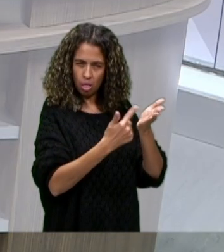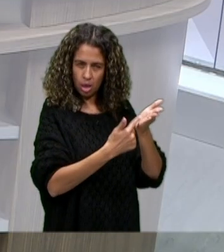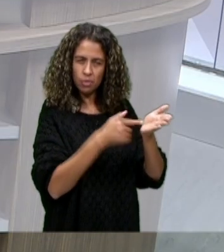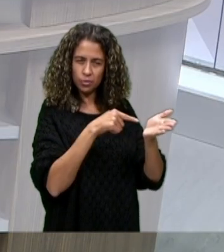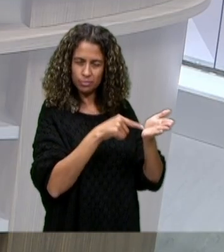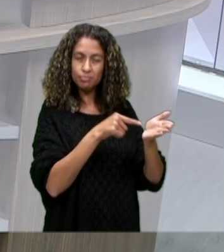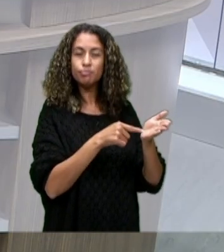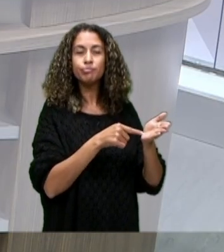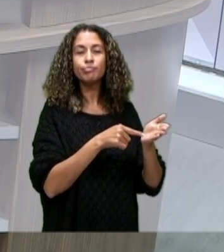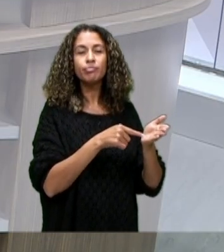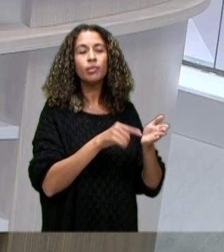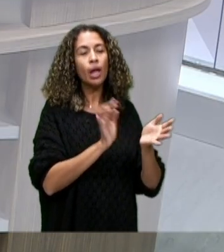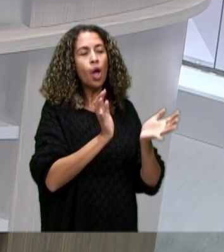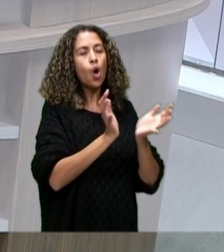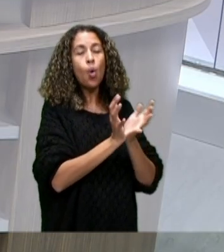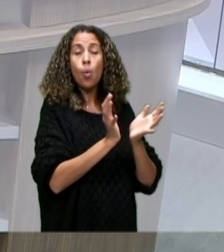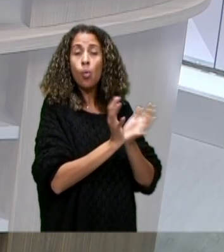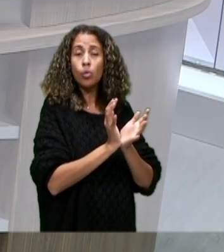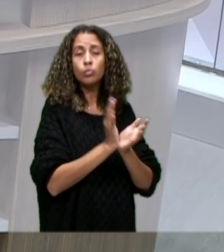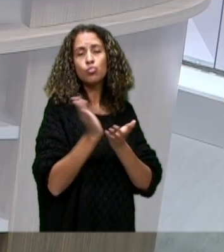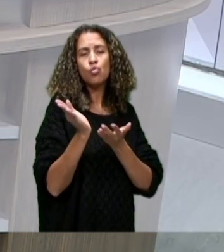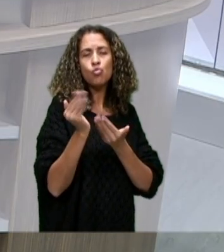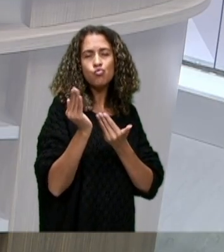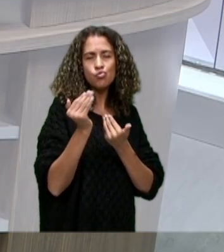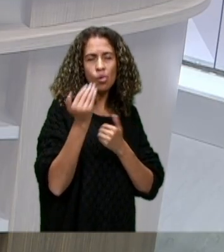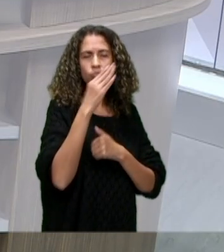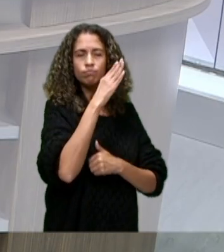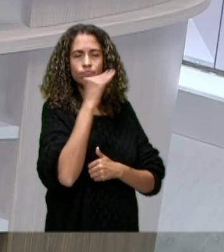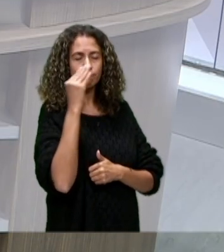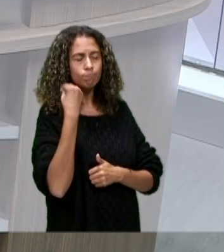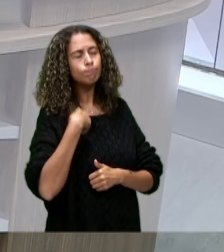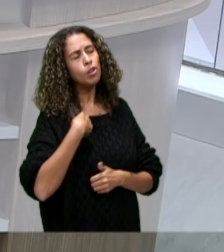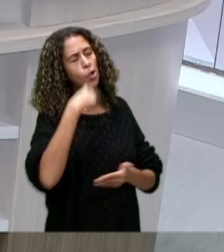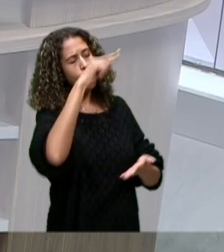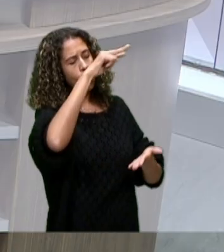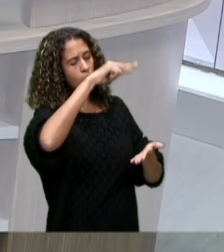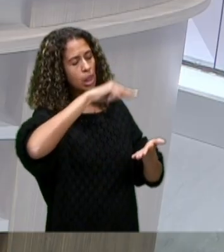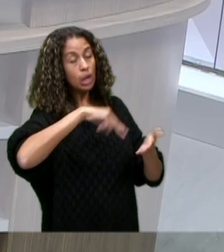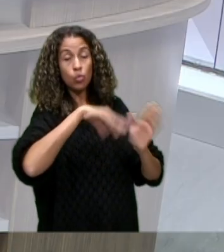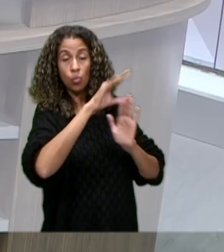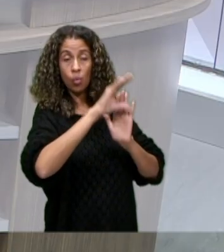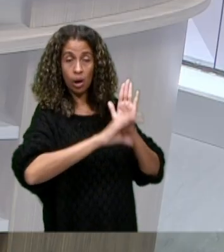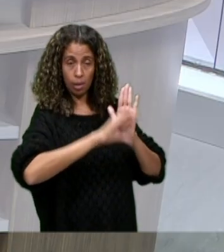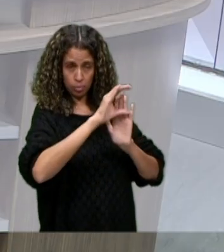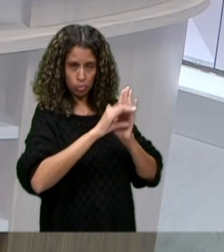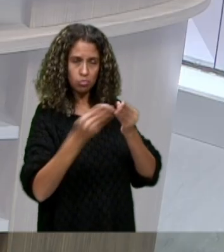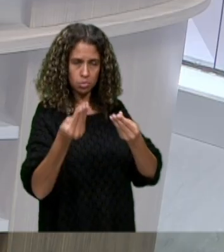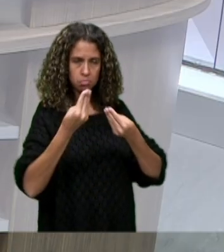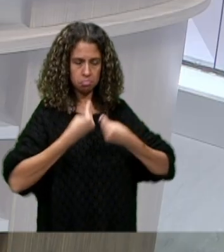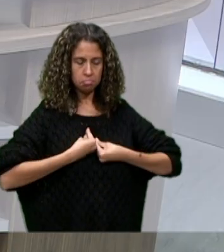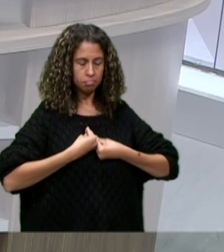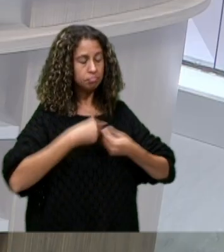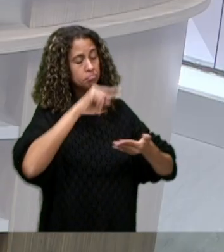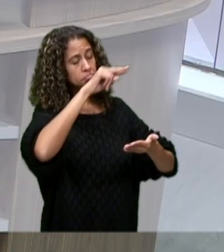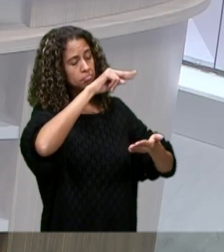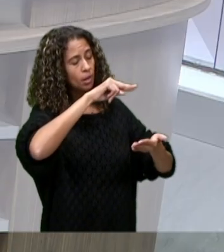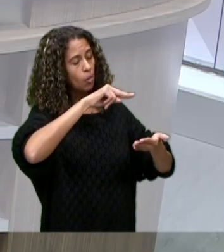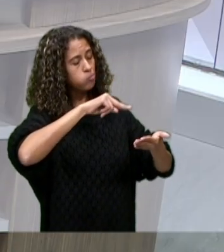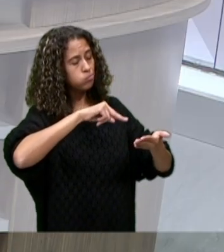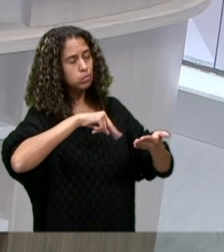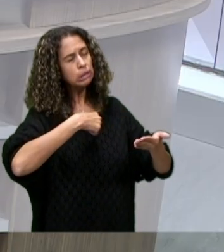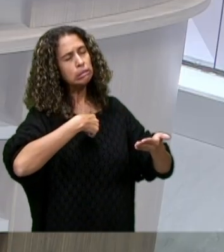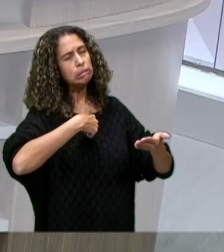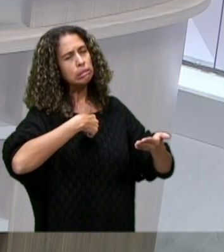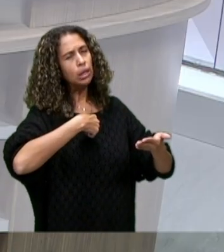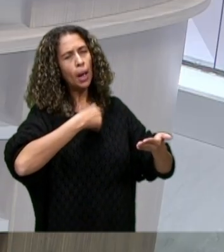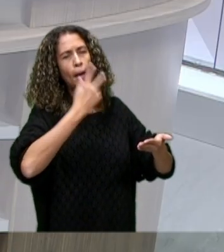é esse grupo de adolescentes, né? Eu estava lendo, né, aquele primeiro capítulo que tu me mandaste e, assim,